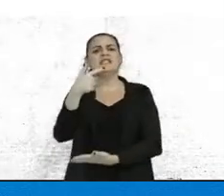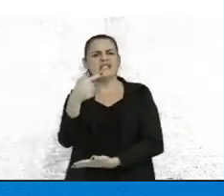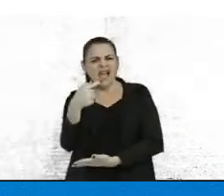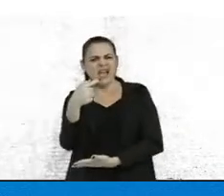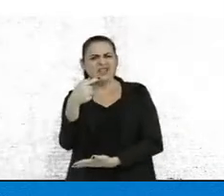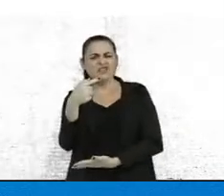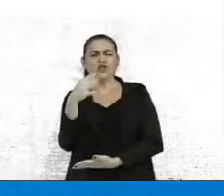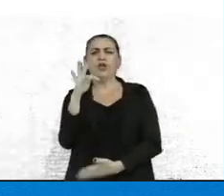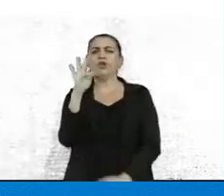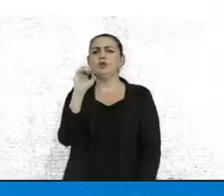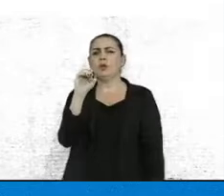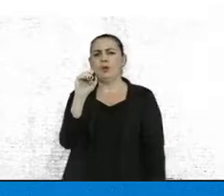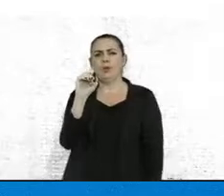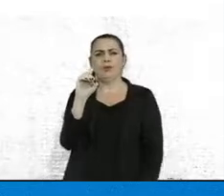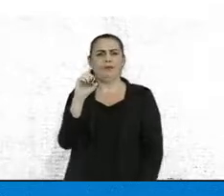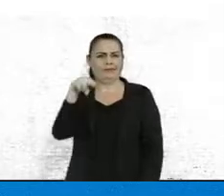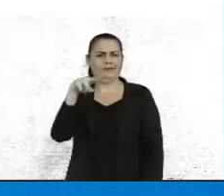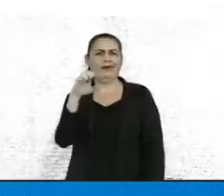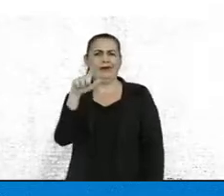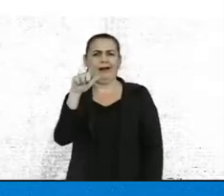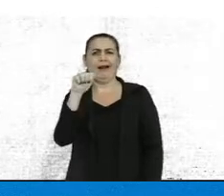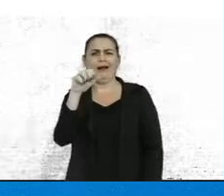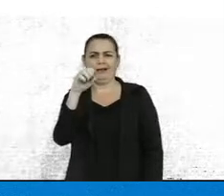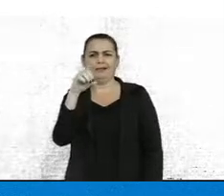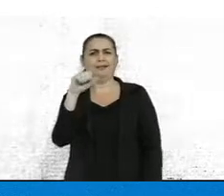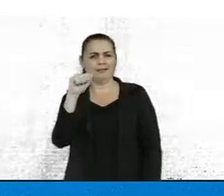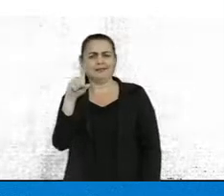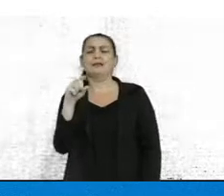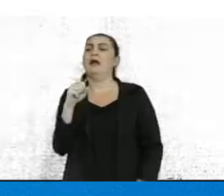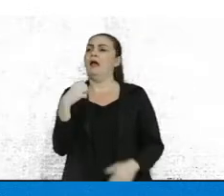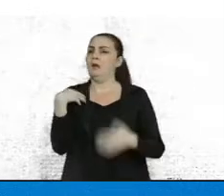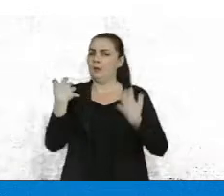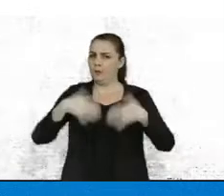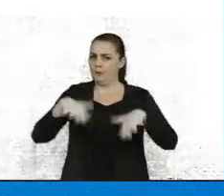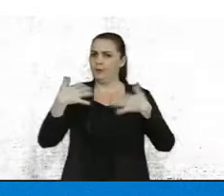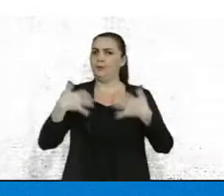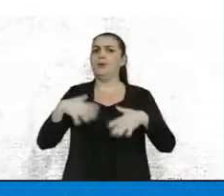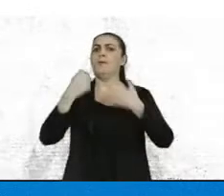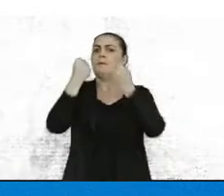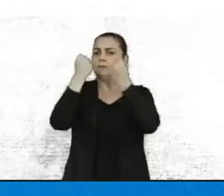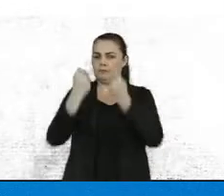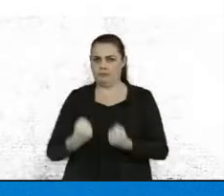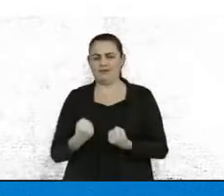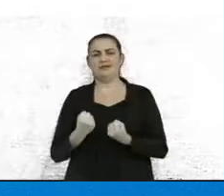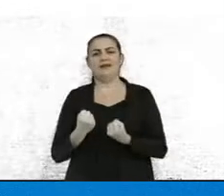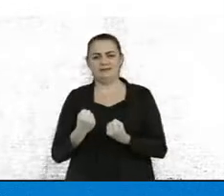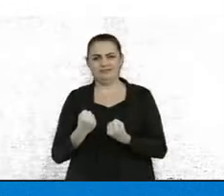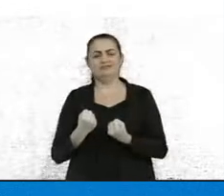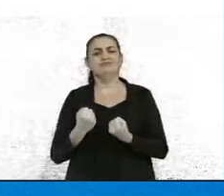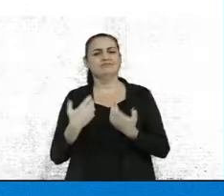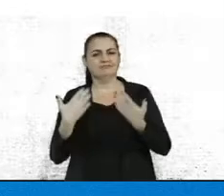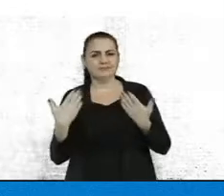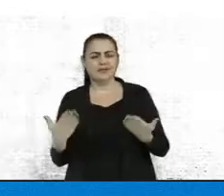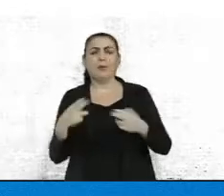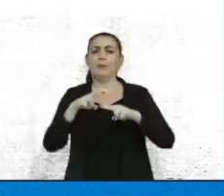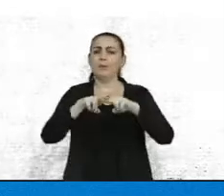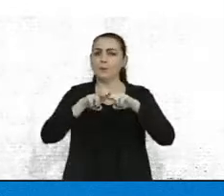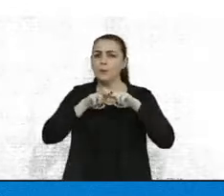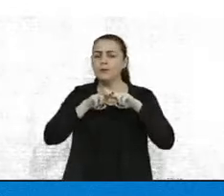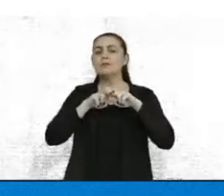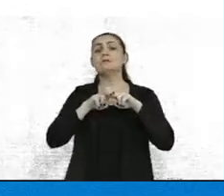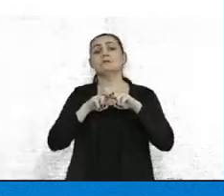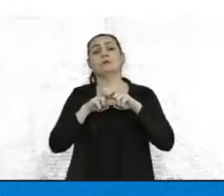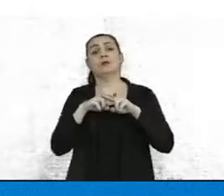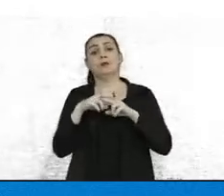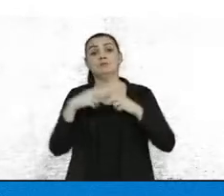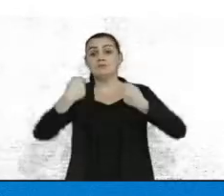do nosso sistema imunológico reside e mora junto ao nosso trato digestivo, junto aos nossos intestinos,